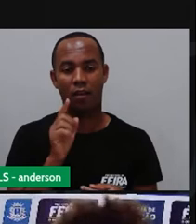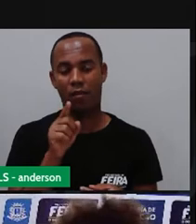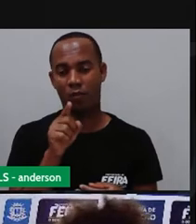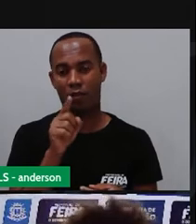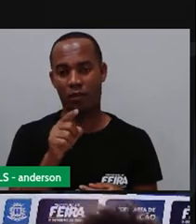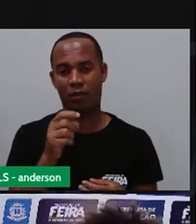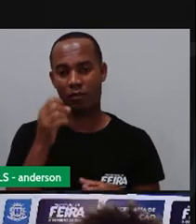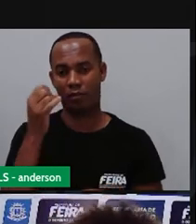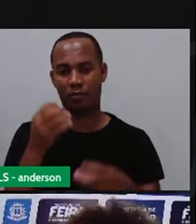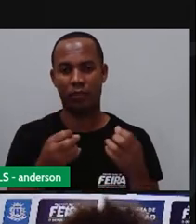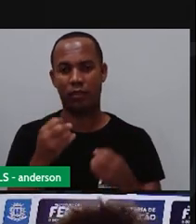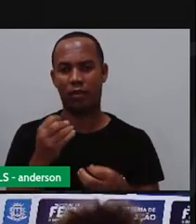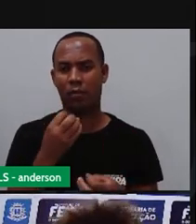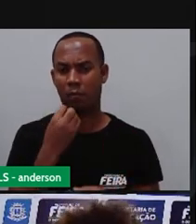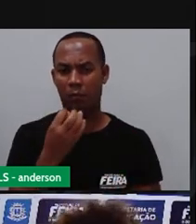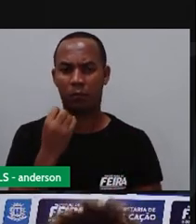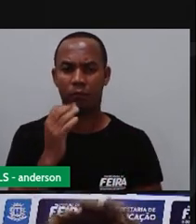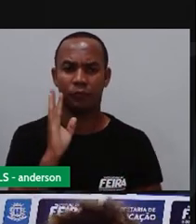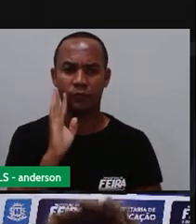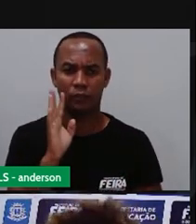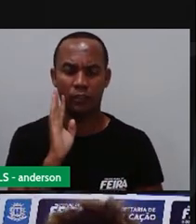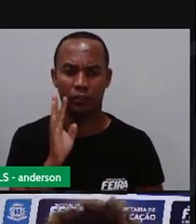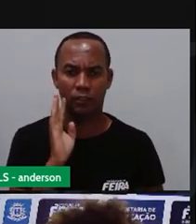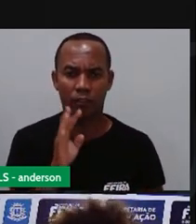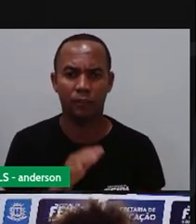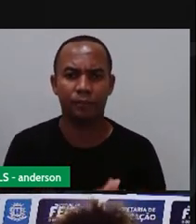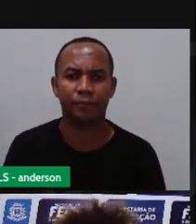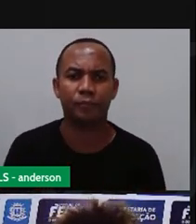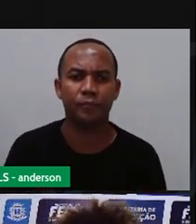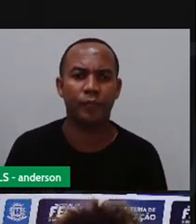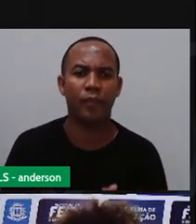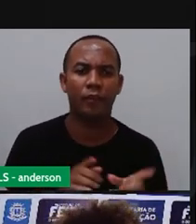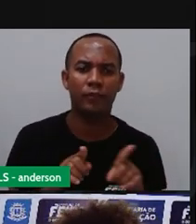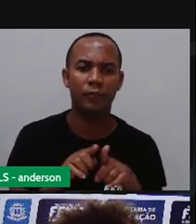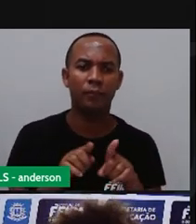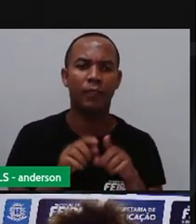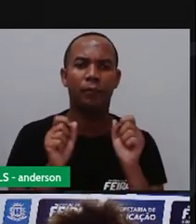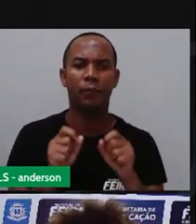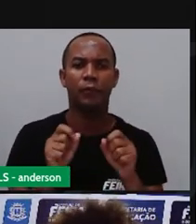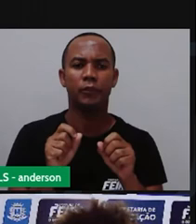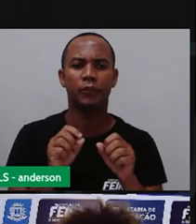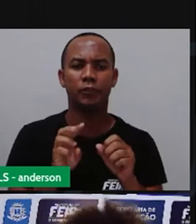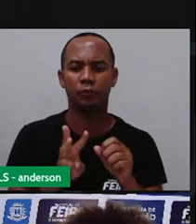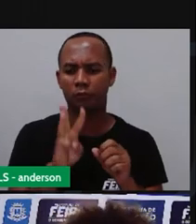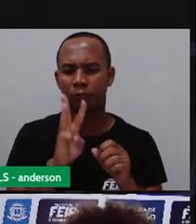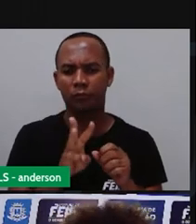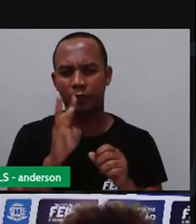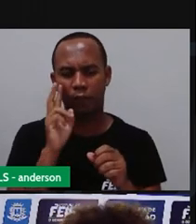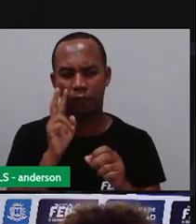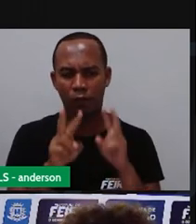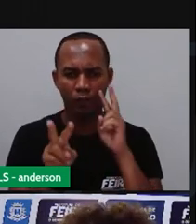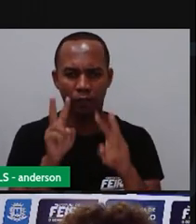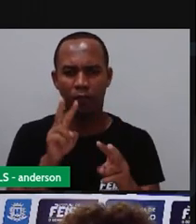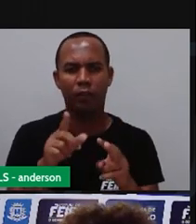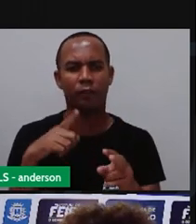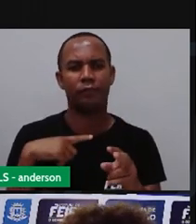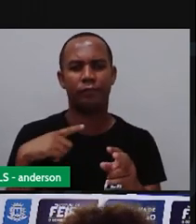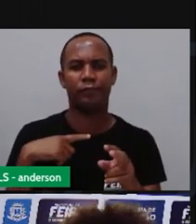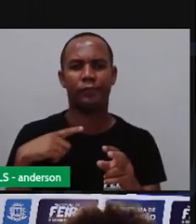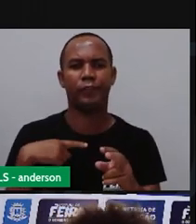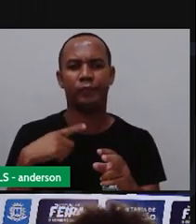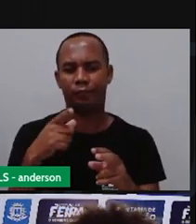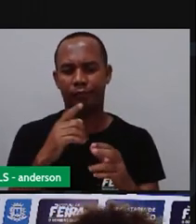para vocês né quem quiser mais vídeos pode inclusive lá no canal deles dá uma olhadinha bom viram todas as explicações